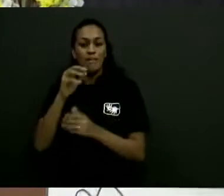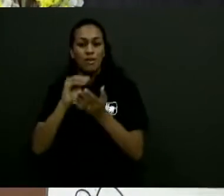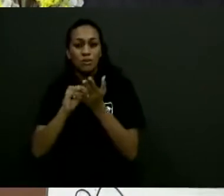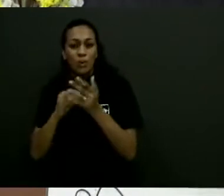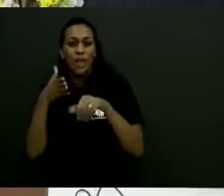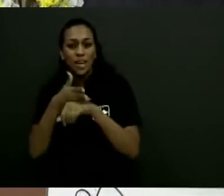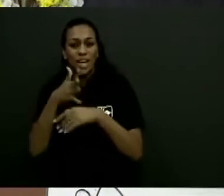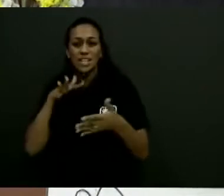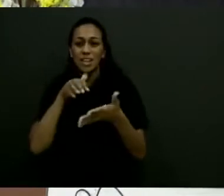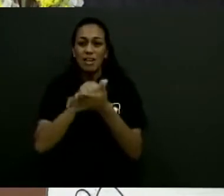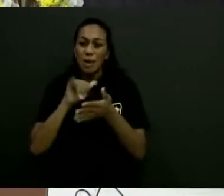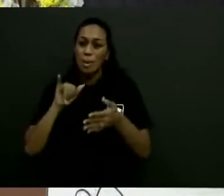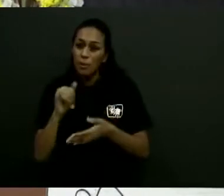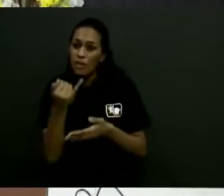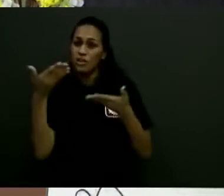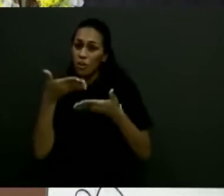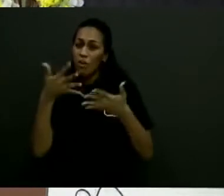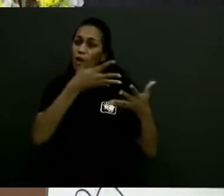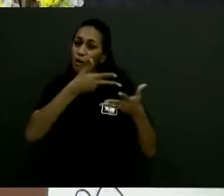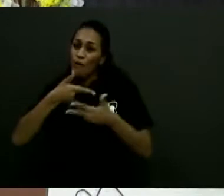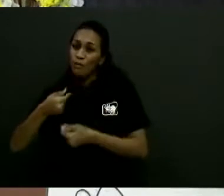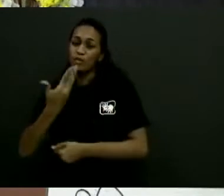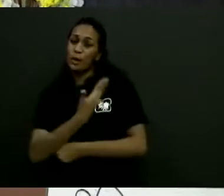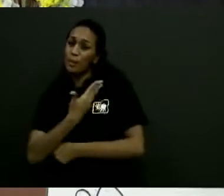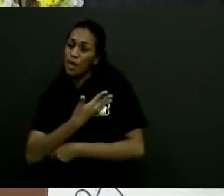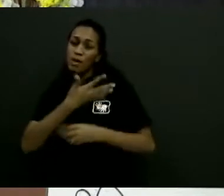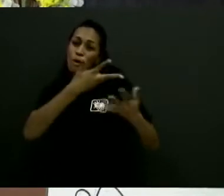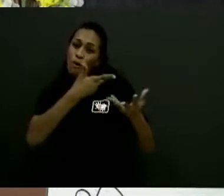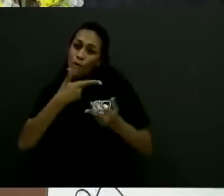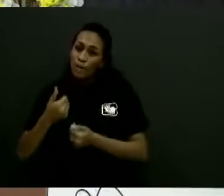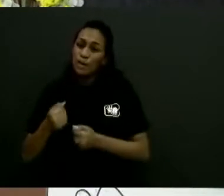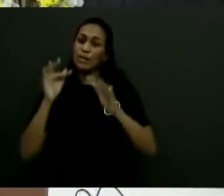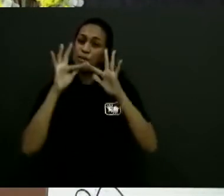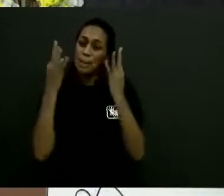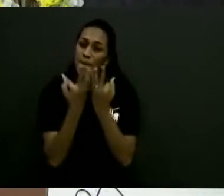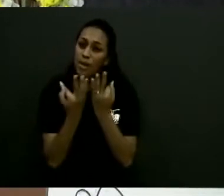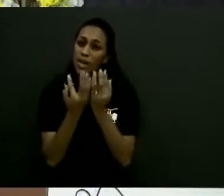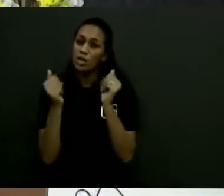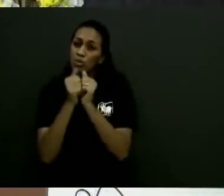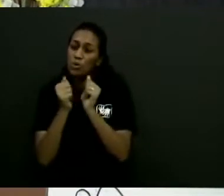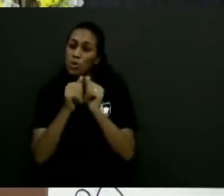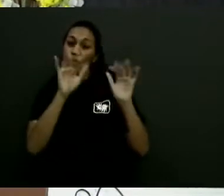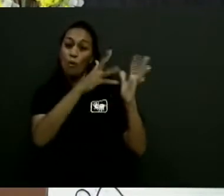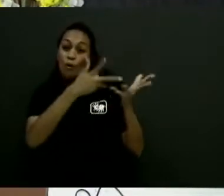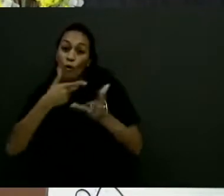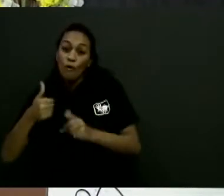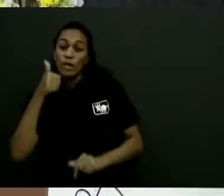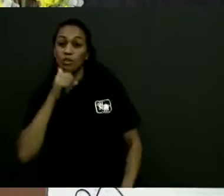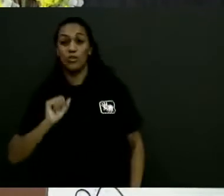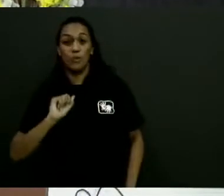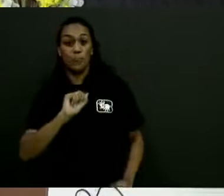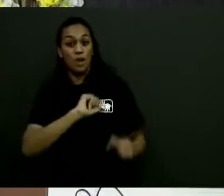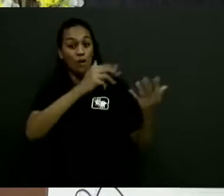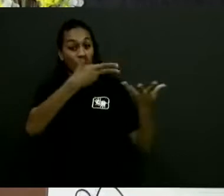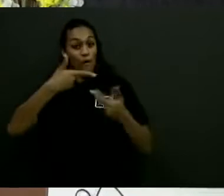se inscreveu, se inscreva, entre, convide seus amigos, convide seus parentes, convide sua sogra. Olha, faz um convite para